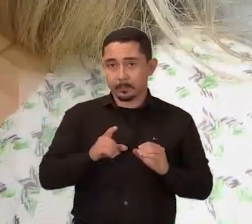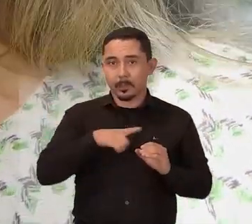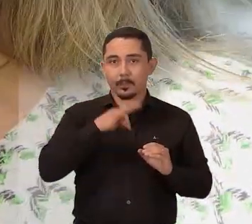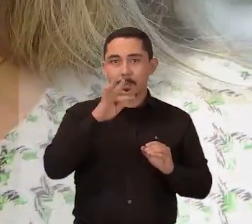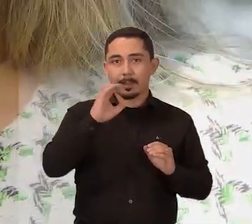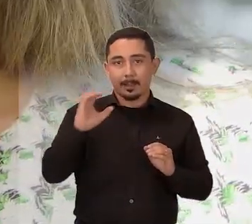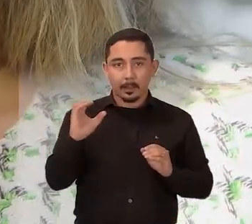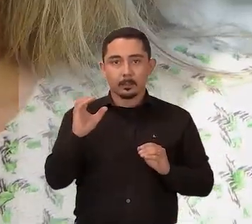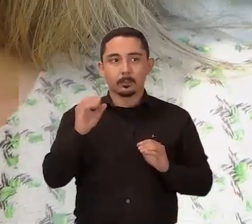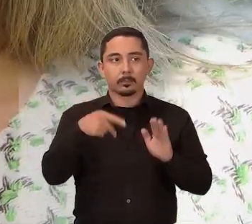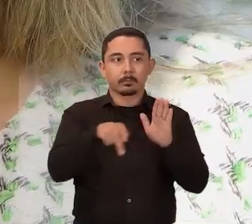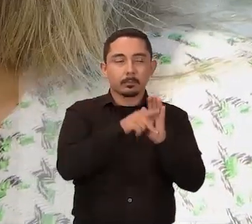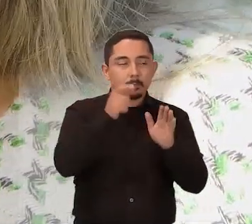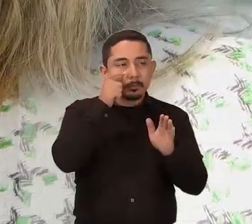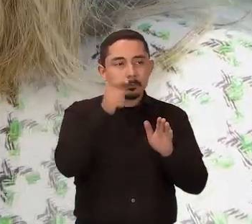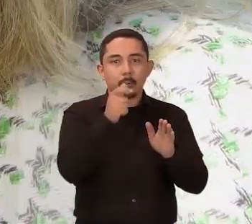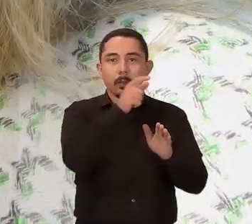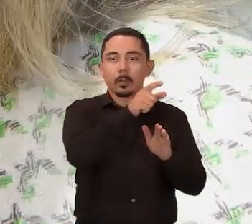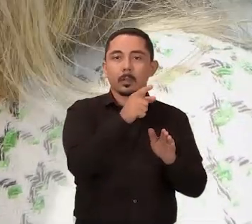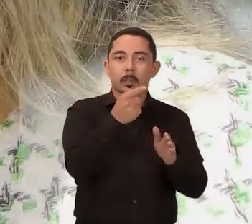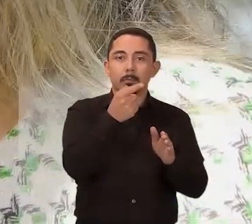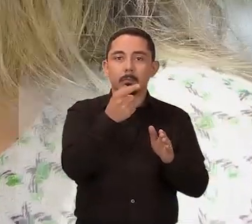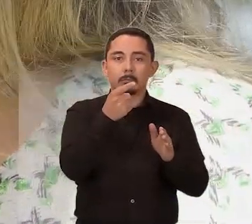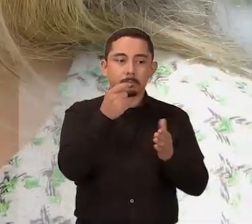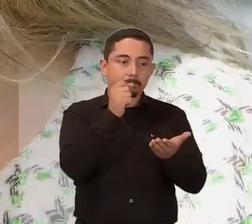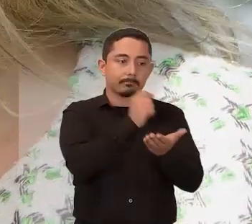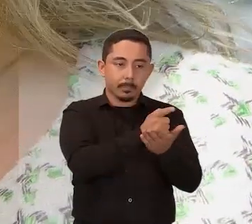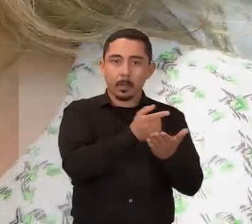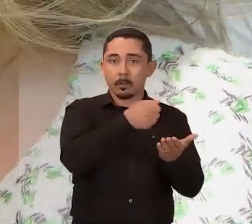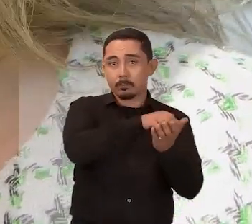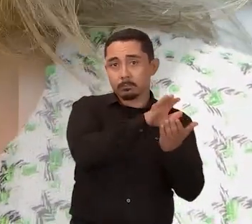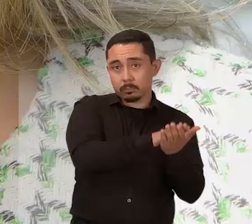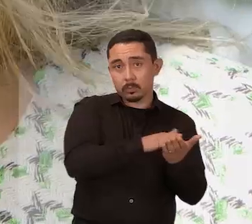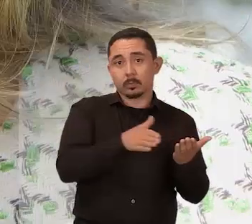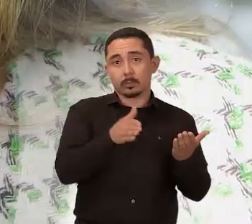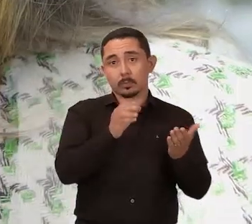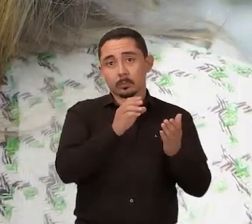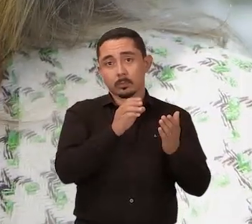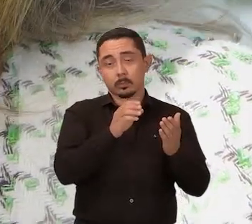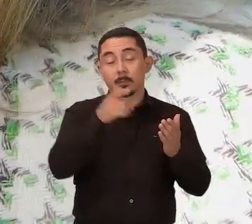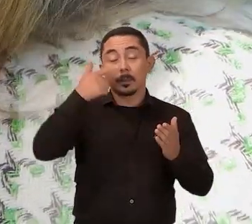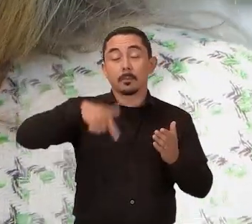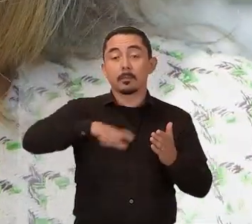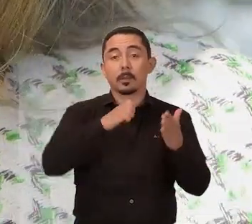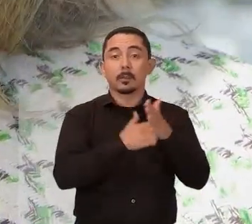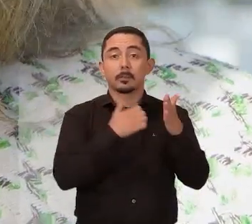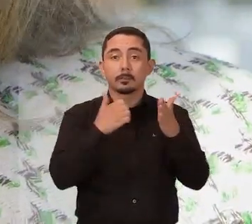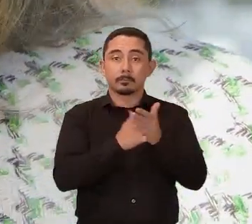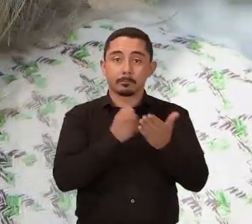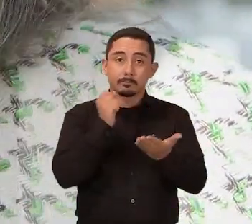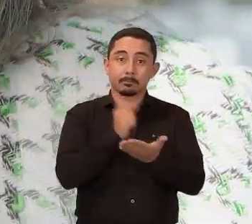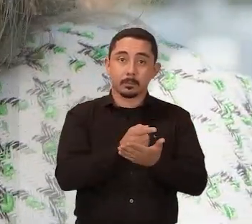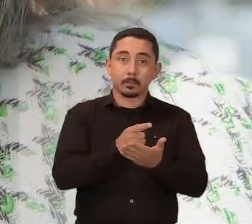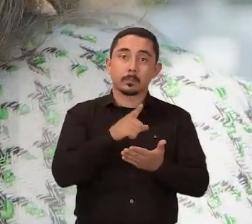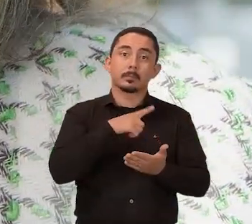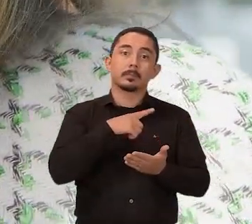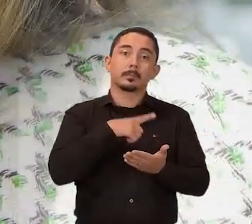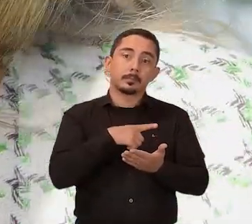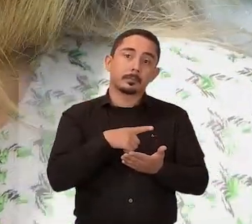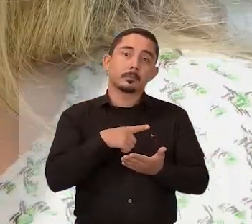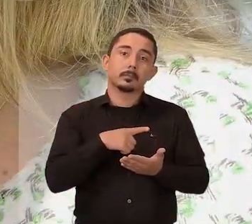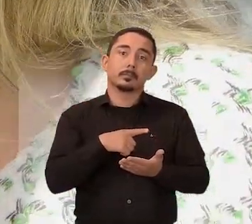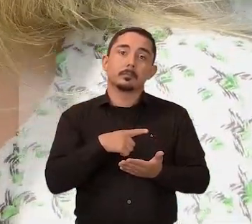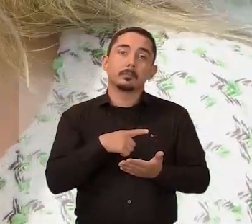conduta. Nesse TAC, houve a previsão de uma indenização por dano moral coletivo a ser pago, e em relação à empresa